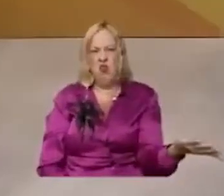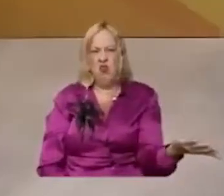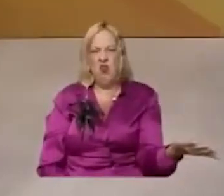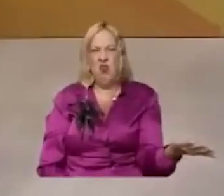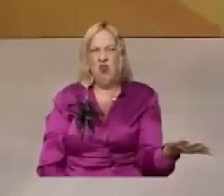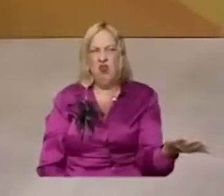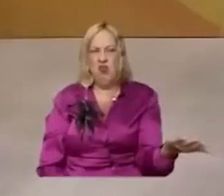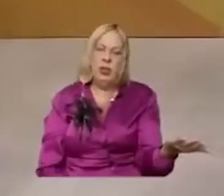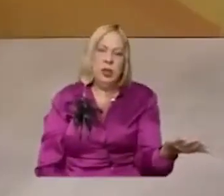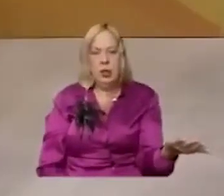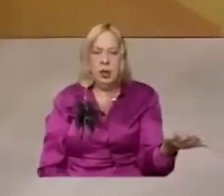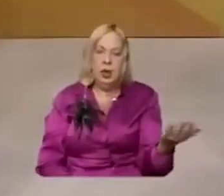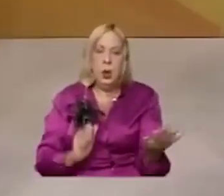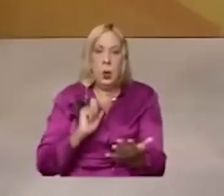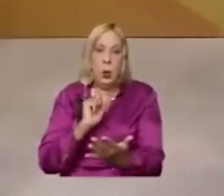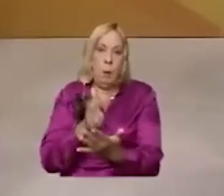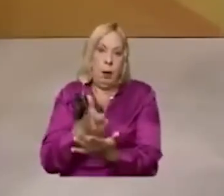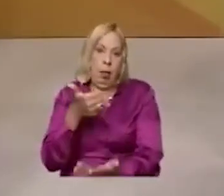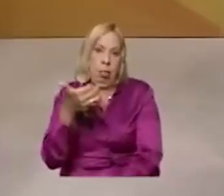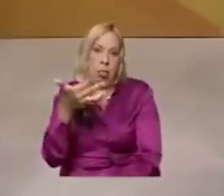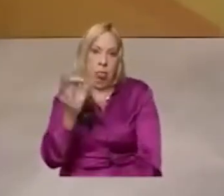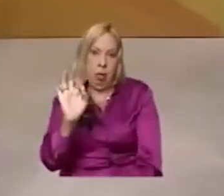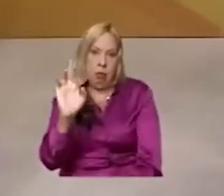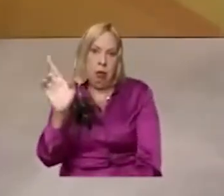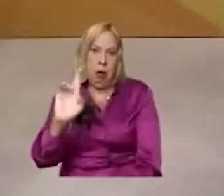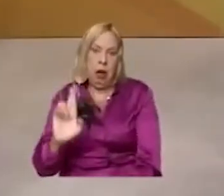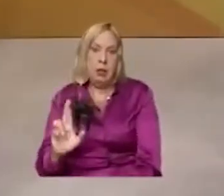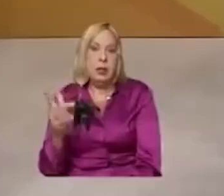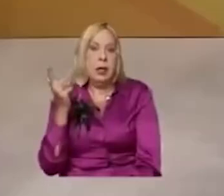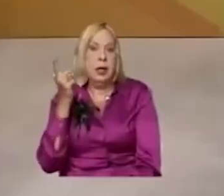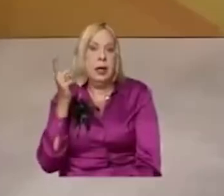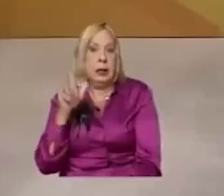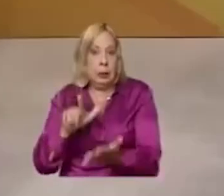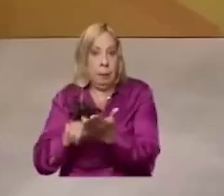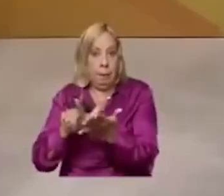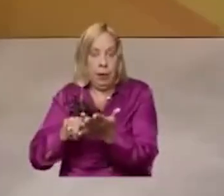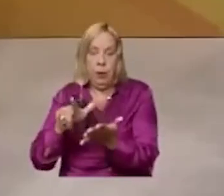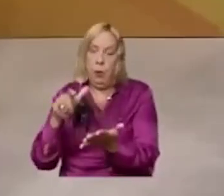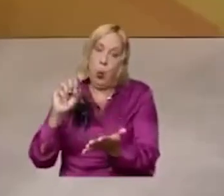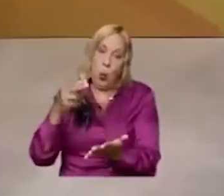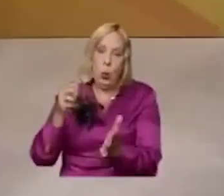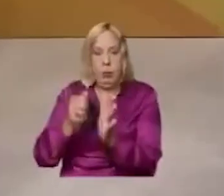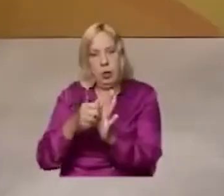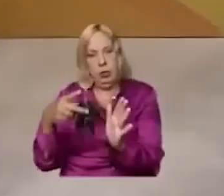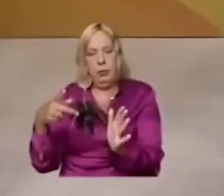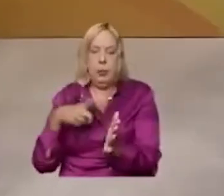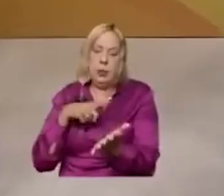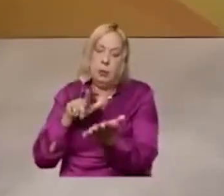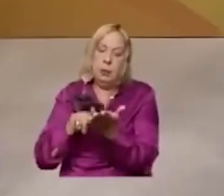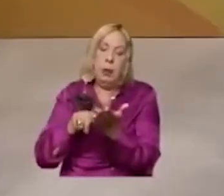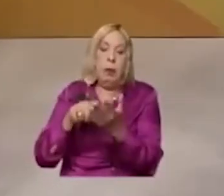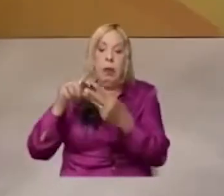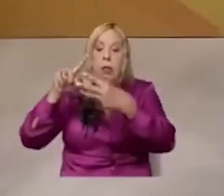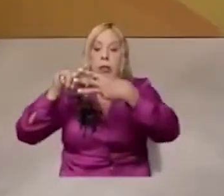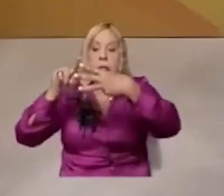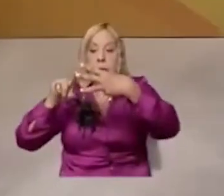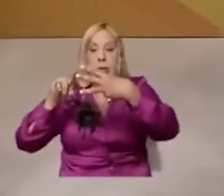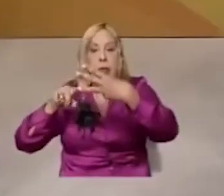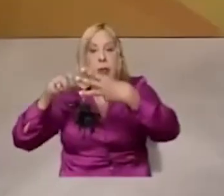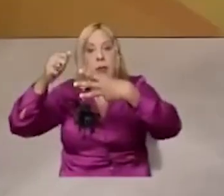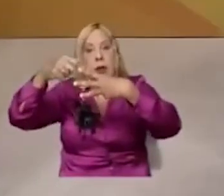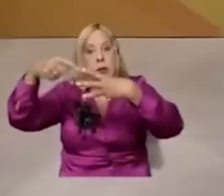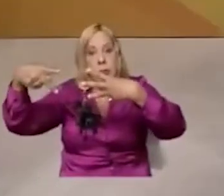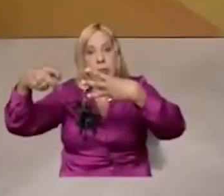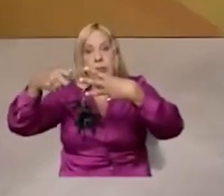né? Falando em mais oportunidades, tem gente que gosta de comprar um monte assim, sim, né? Sim, sim, comprar sim. Comprar vários Caju Cap. Verdade. Por